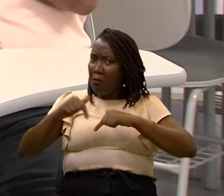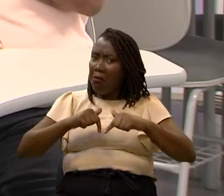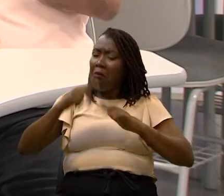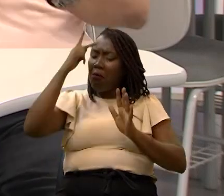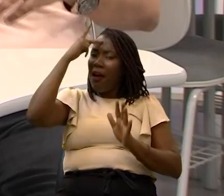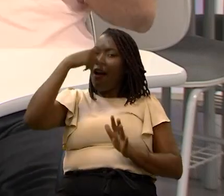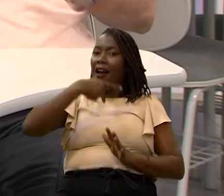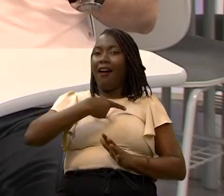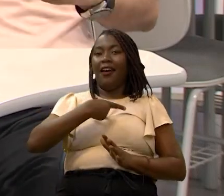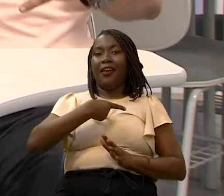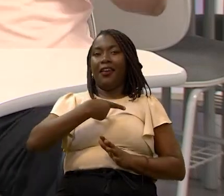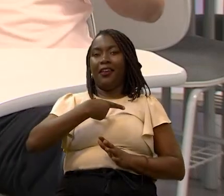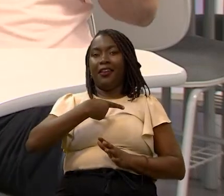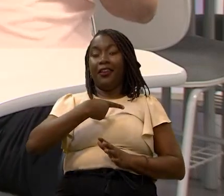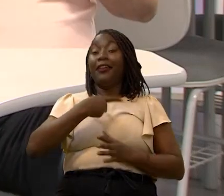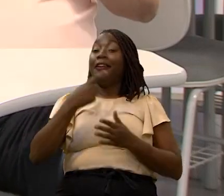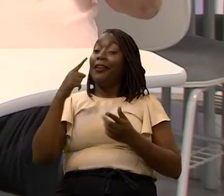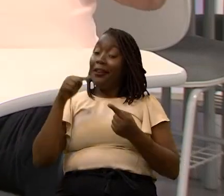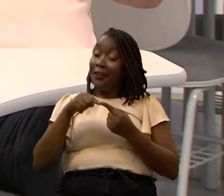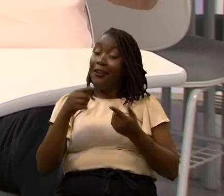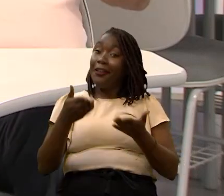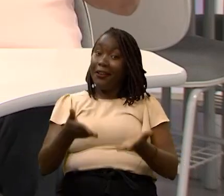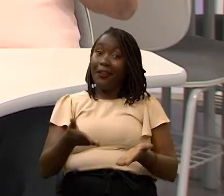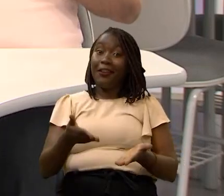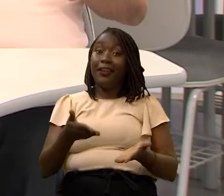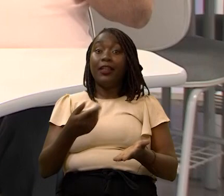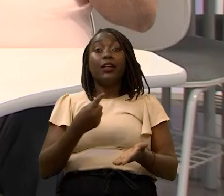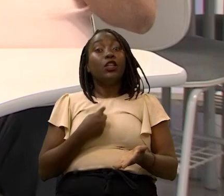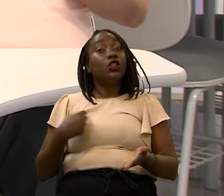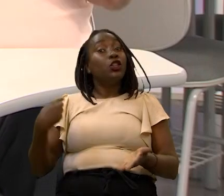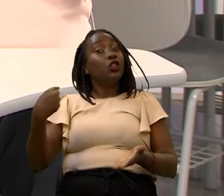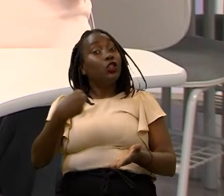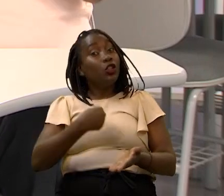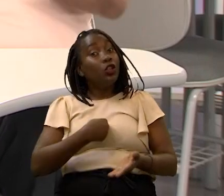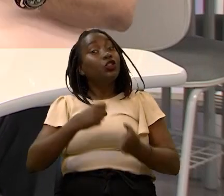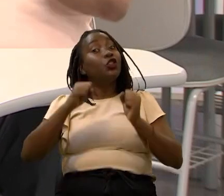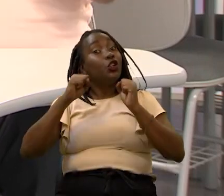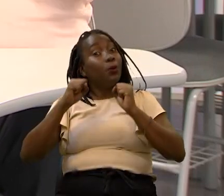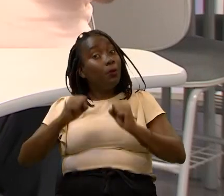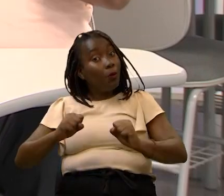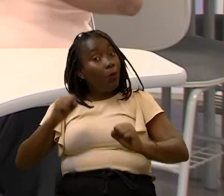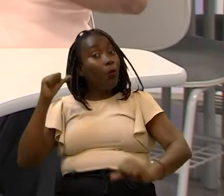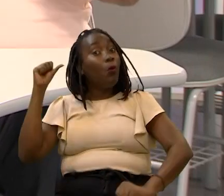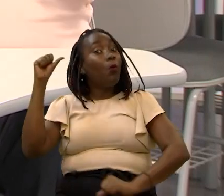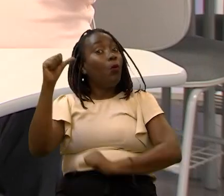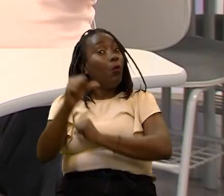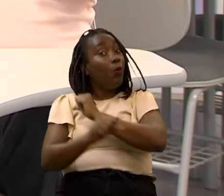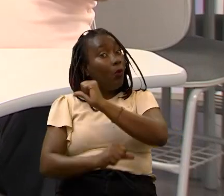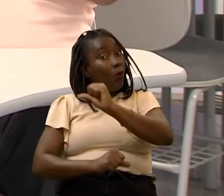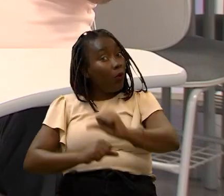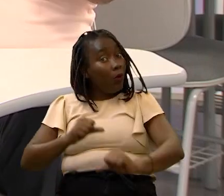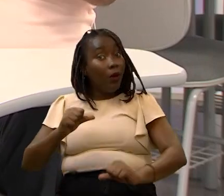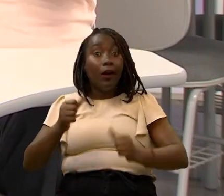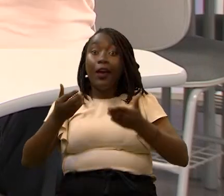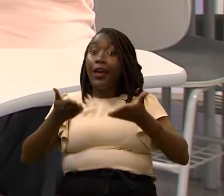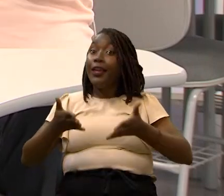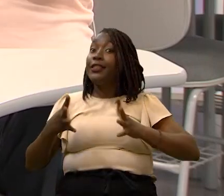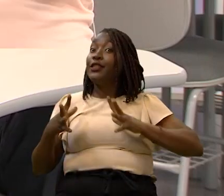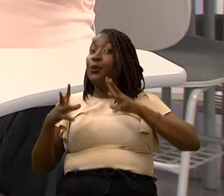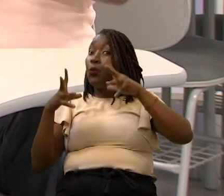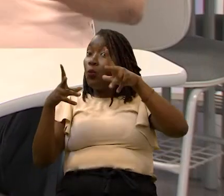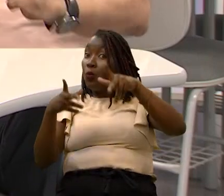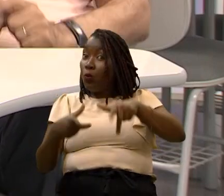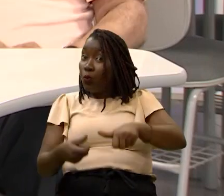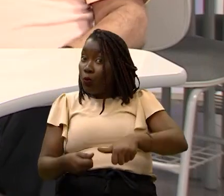nossa parte. Eu acho podemos. Que podemos fazer. E aí que está. Nós podemos